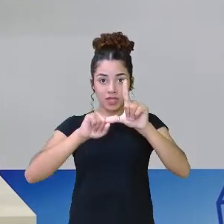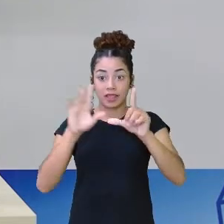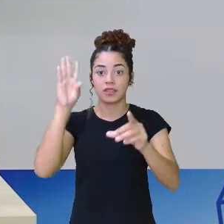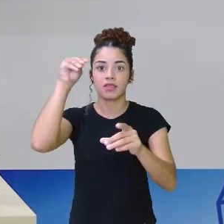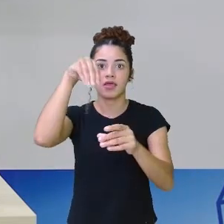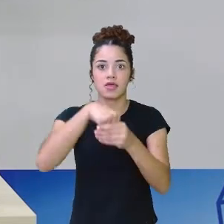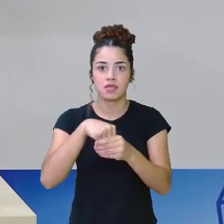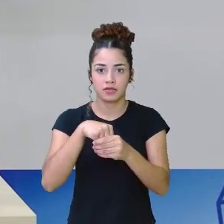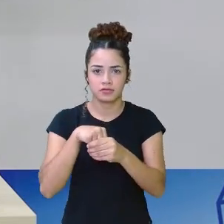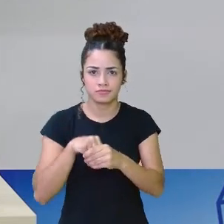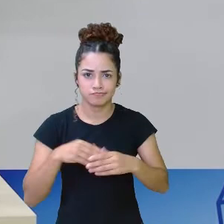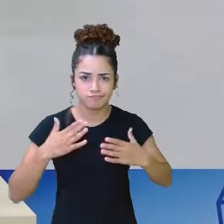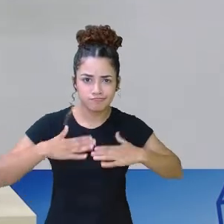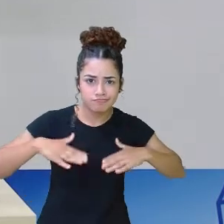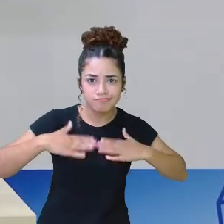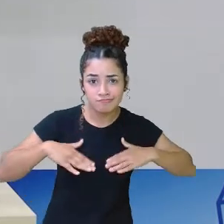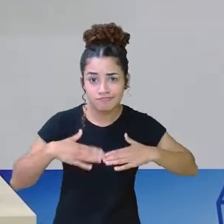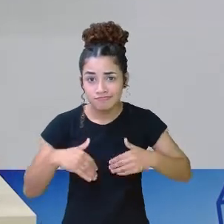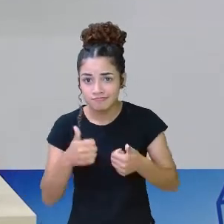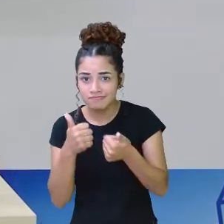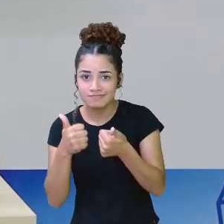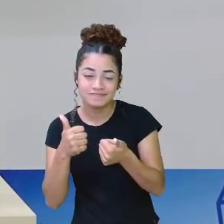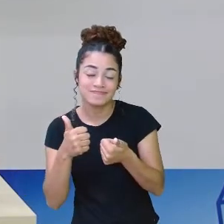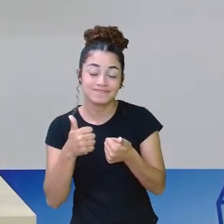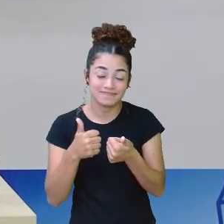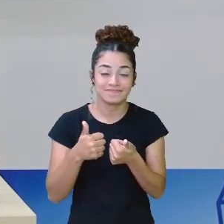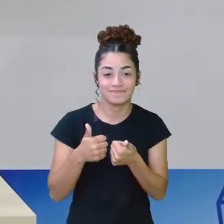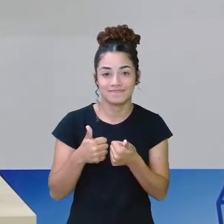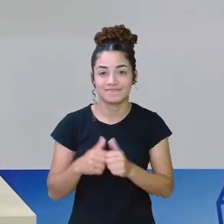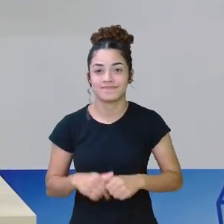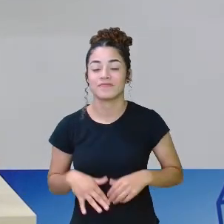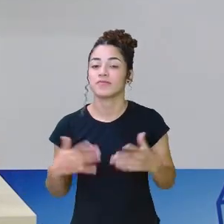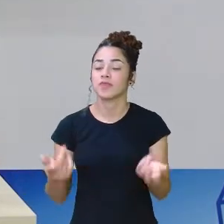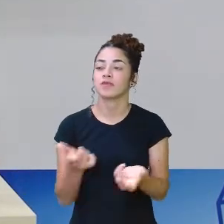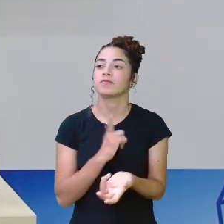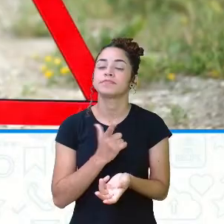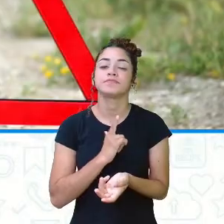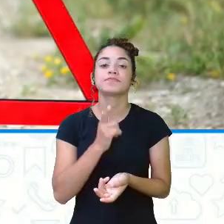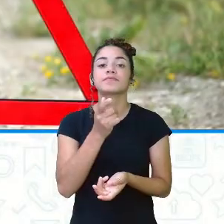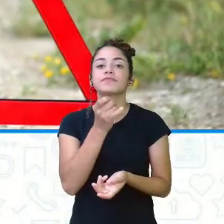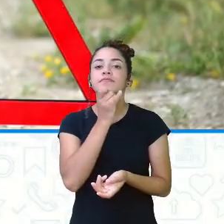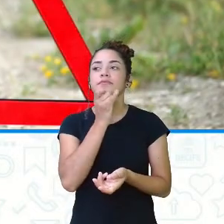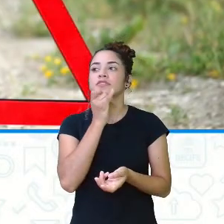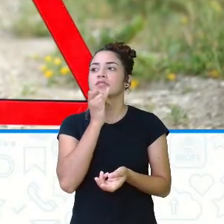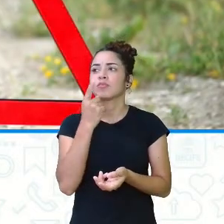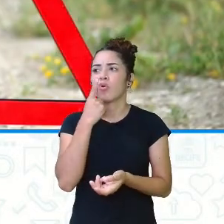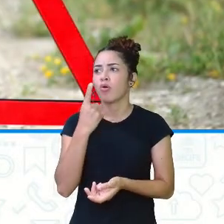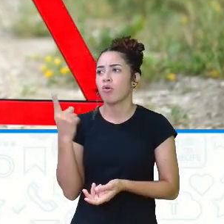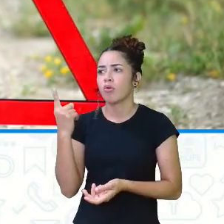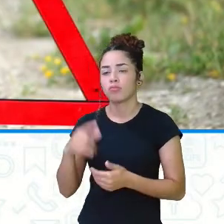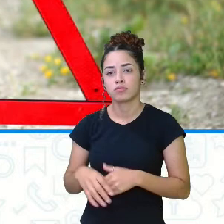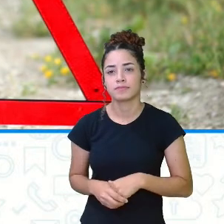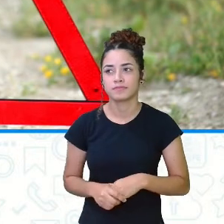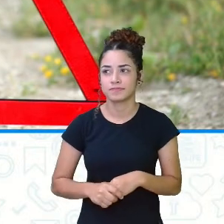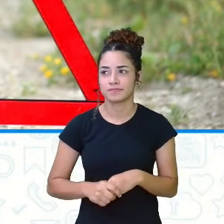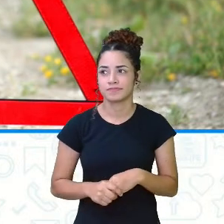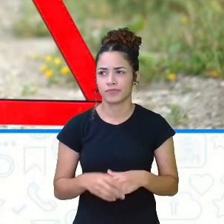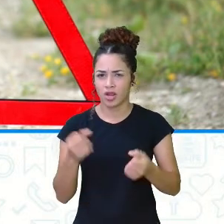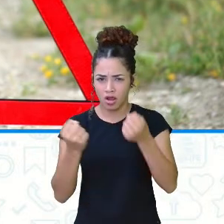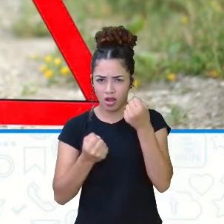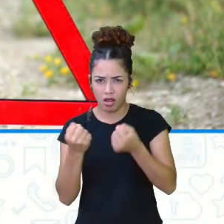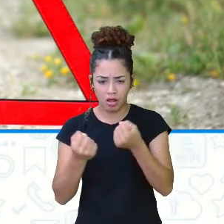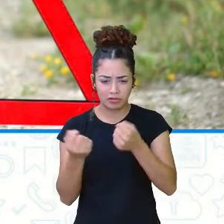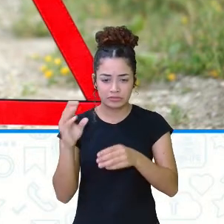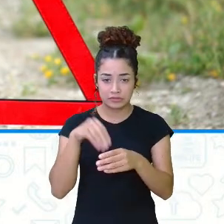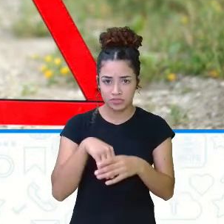Tranquilo? Tranquilidade demais. Eu tenho, por exemplo, aquele sinalizador do carro. Já viram isso